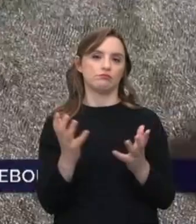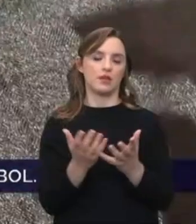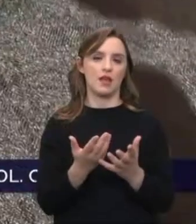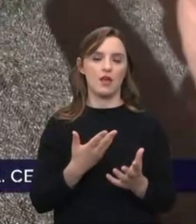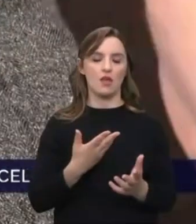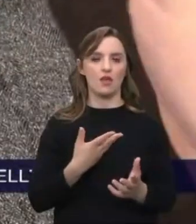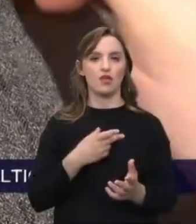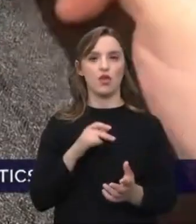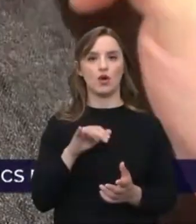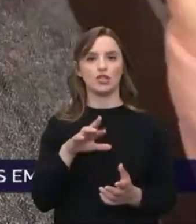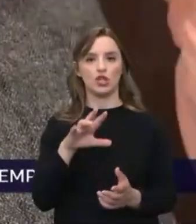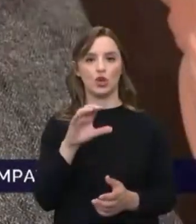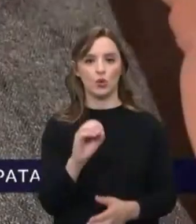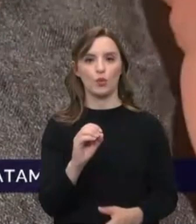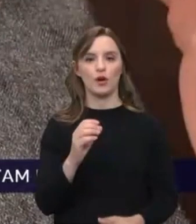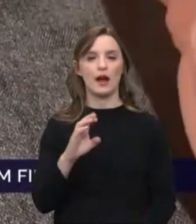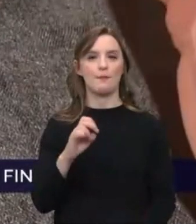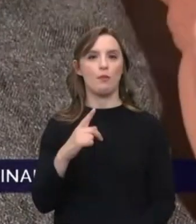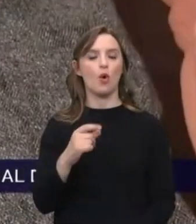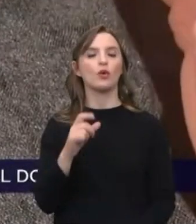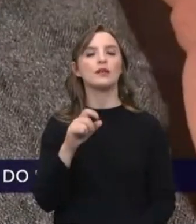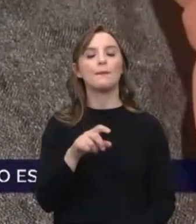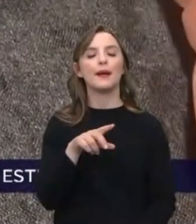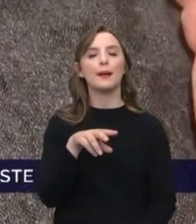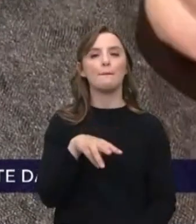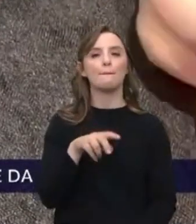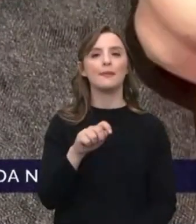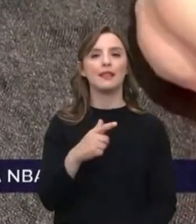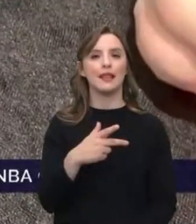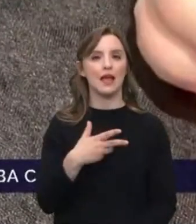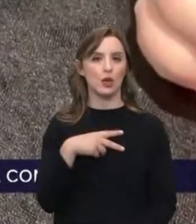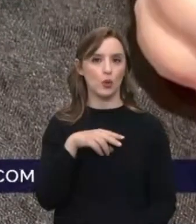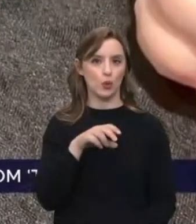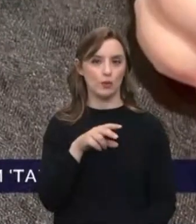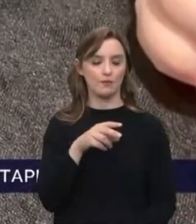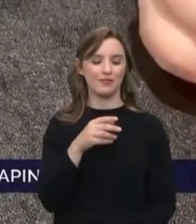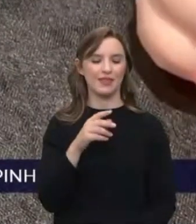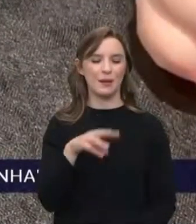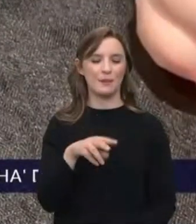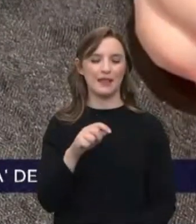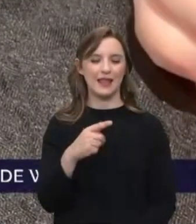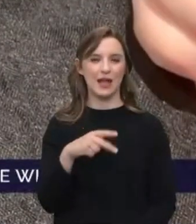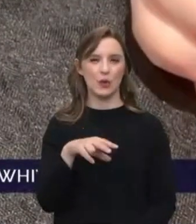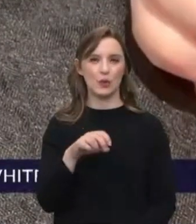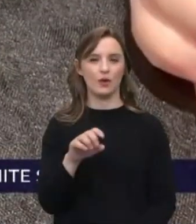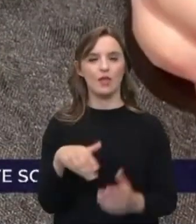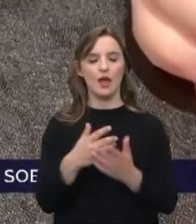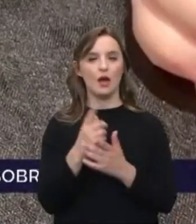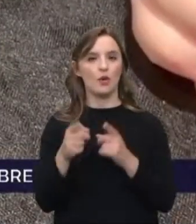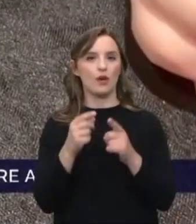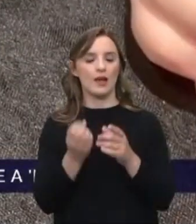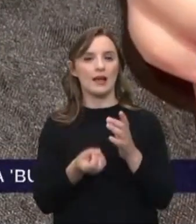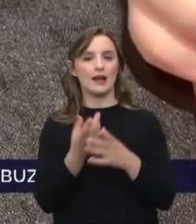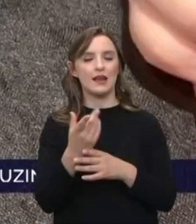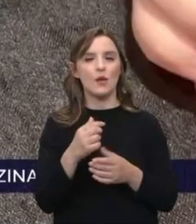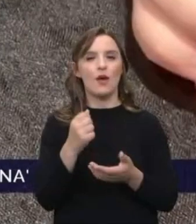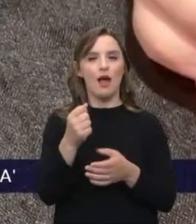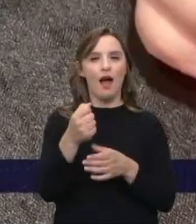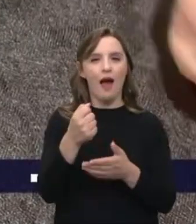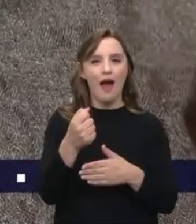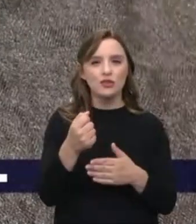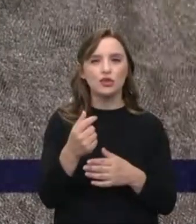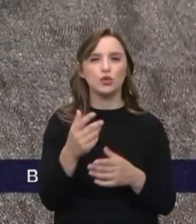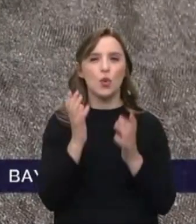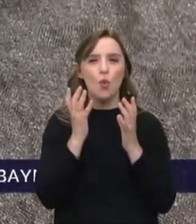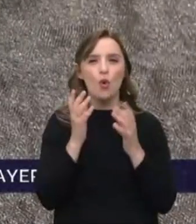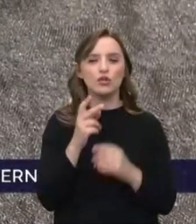altura, dióxido de carbono e metano, pudesse então dar origem a hidrocarbonetos, a ácidos gordos, aminoácidos, ou seja,